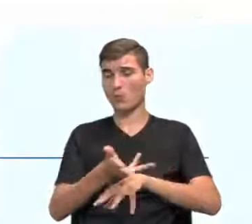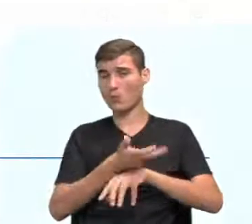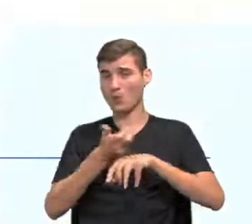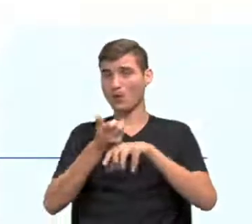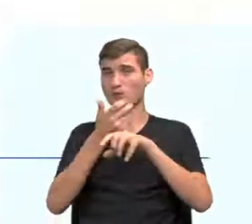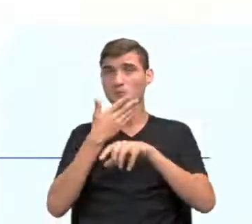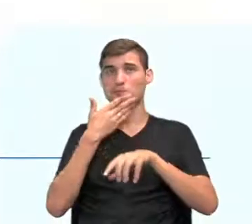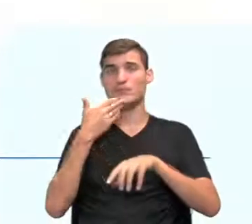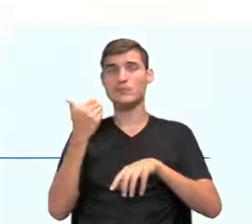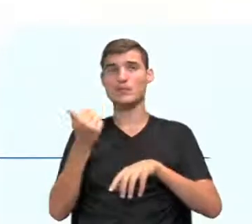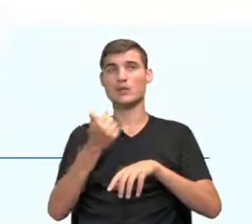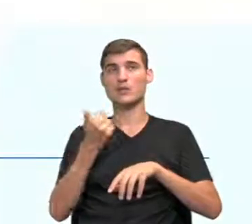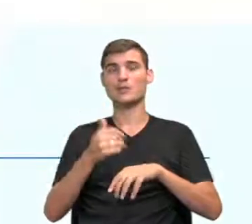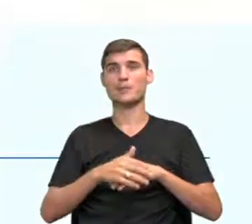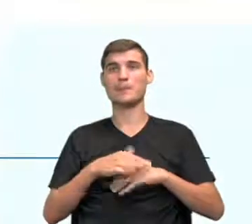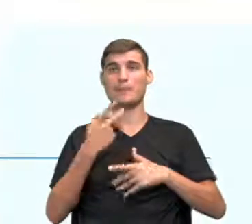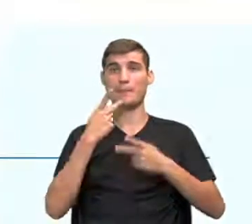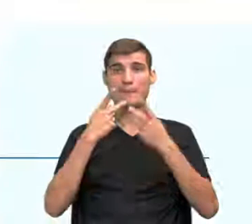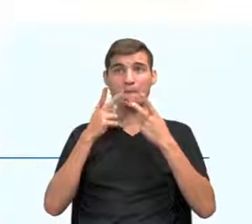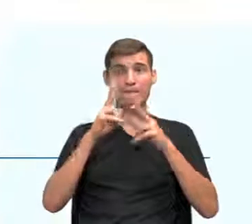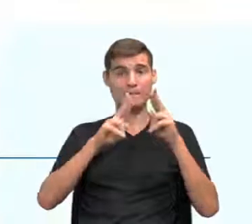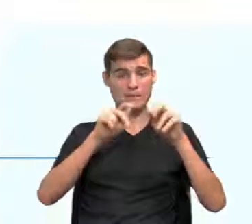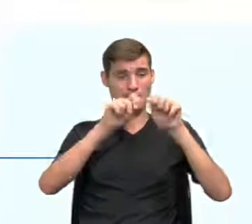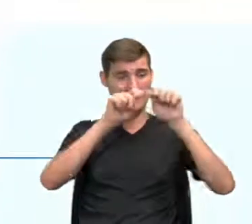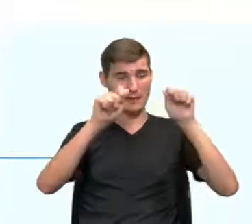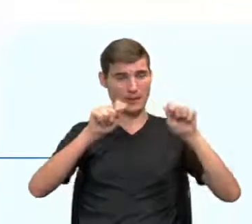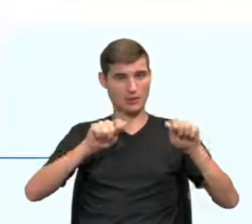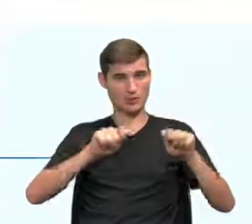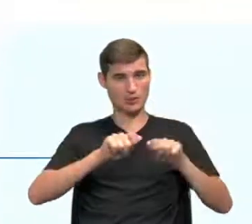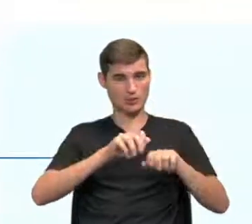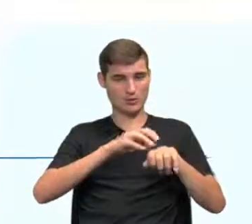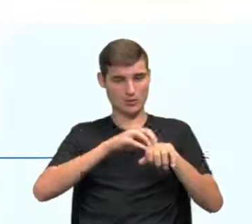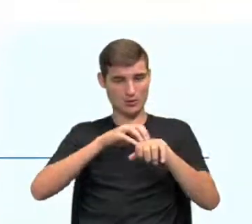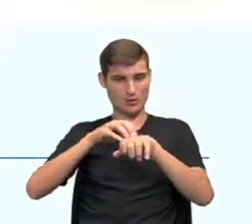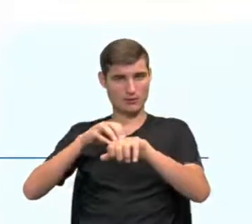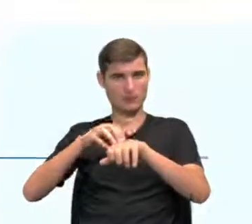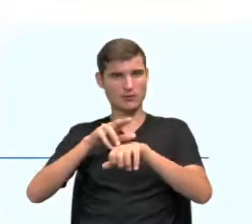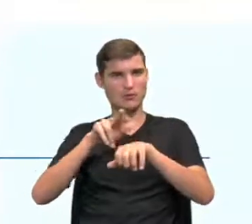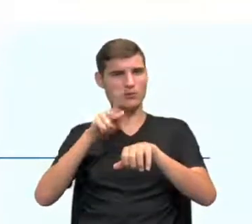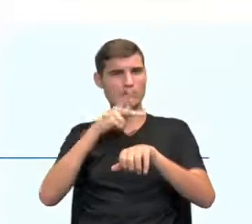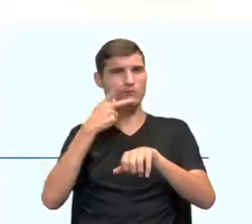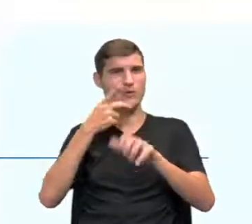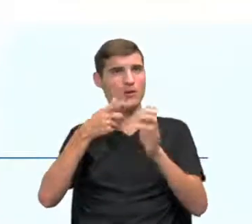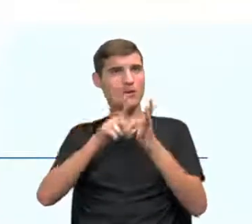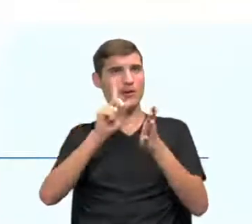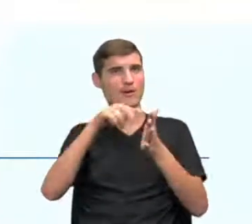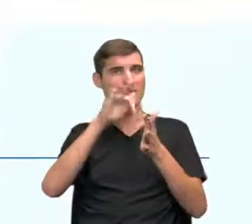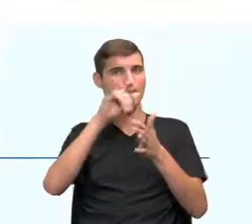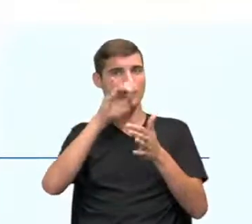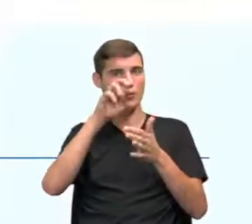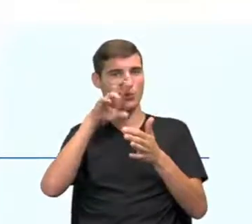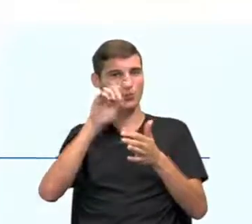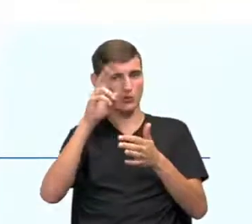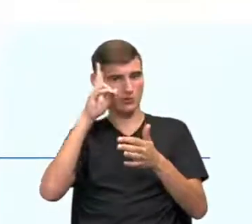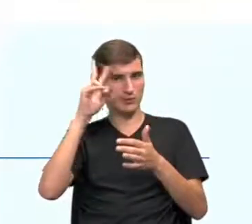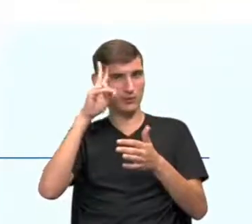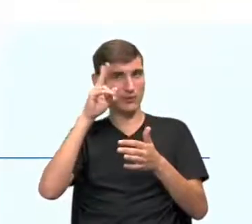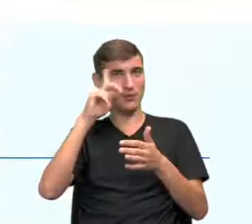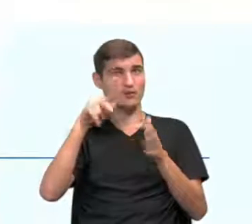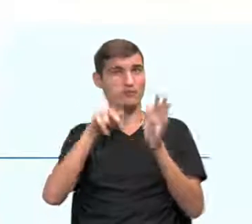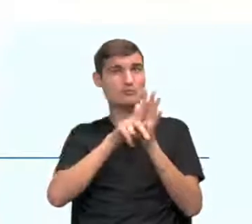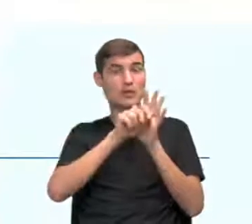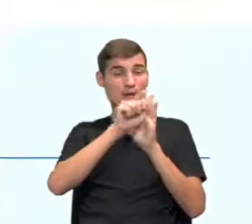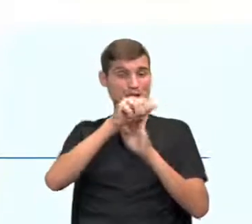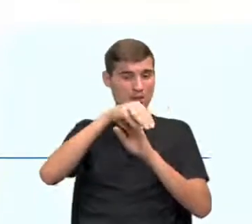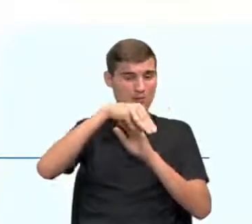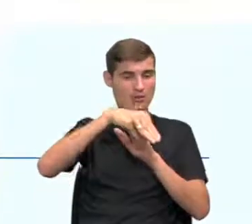quando eu falo de portadora analógica, acabei de falar de filtragem. O espectro da rádio